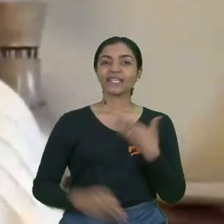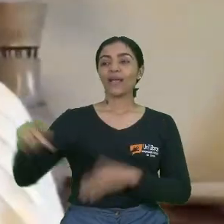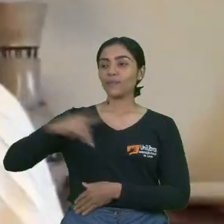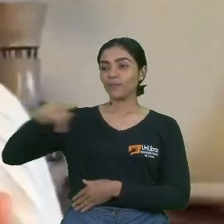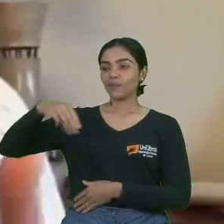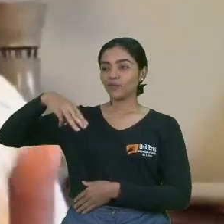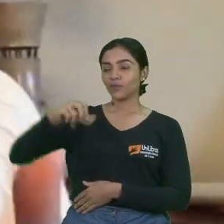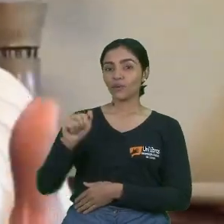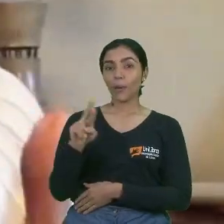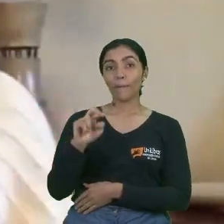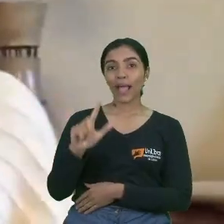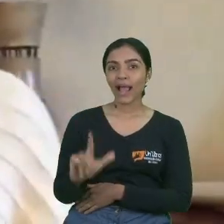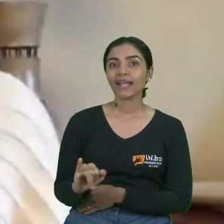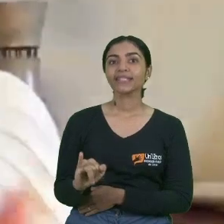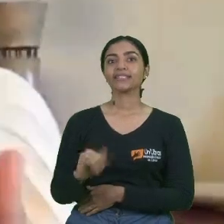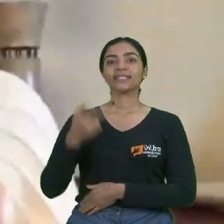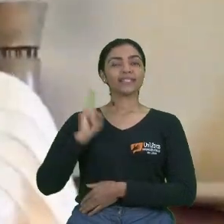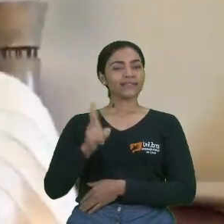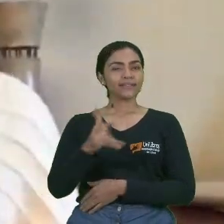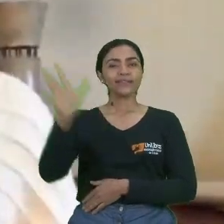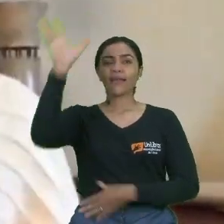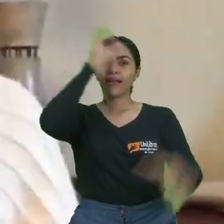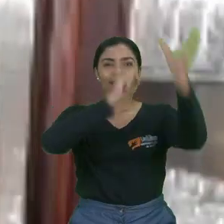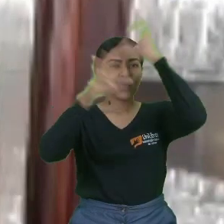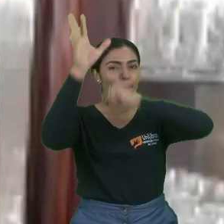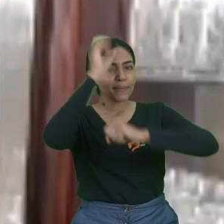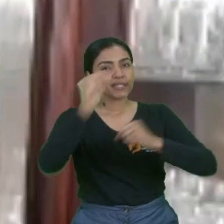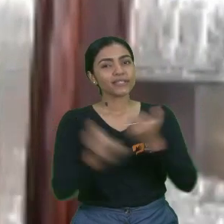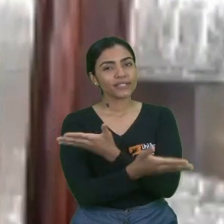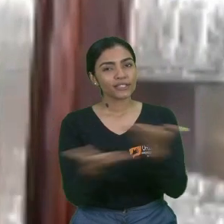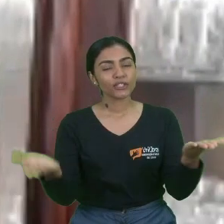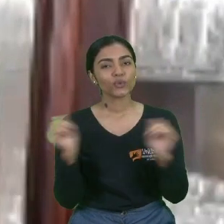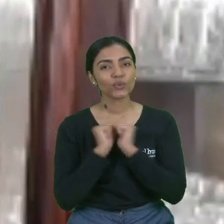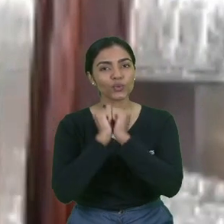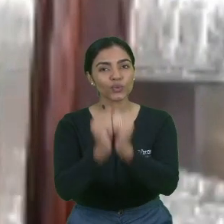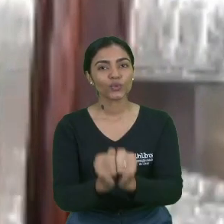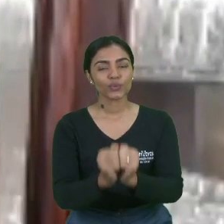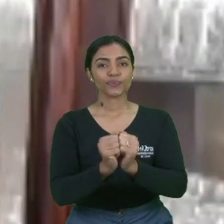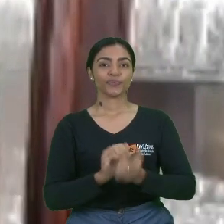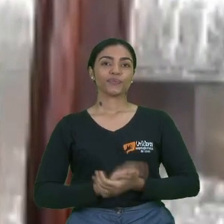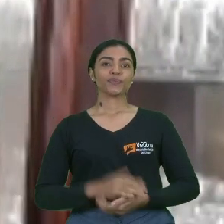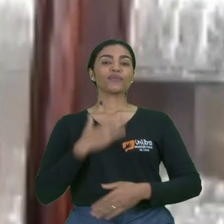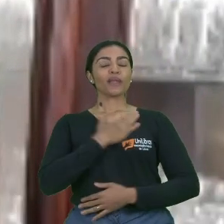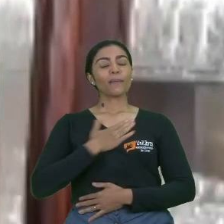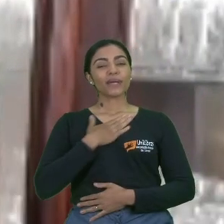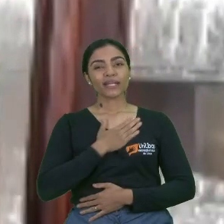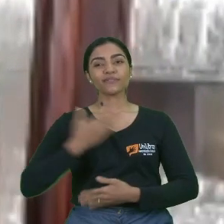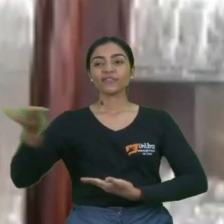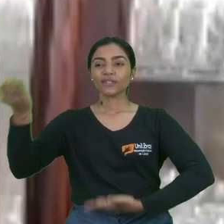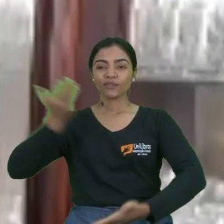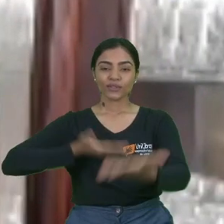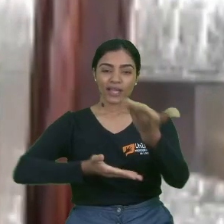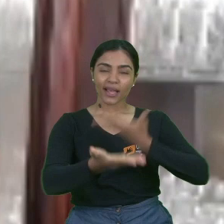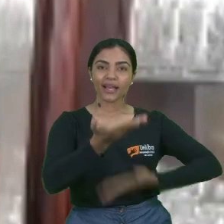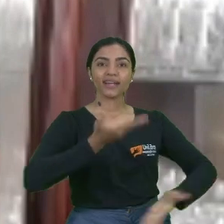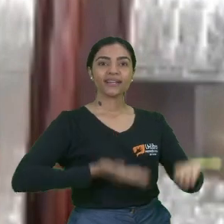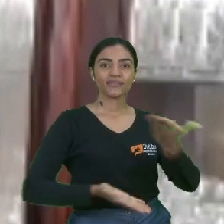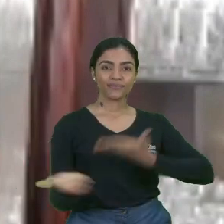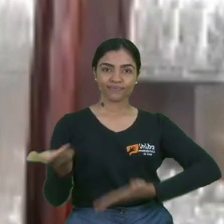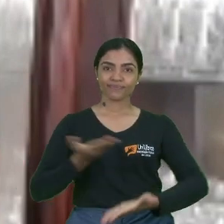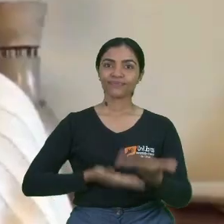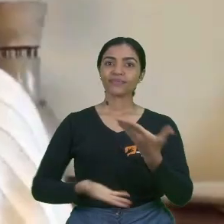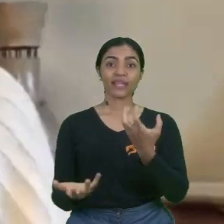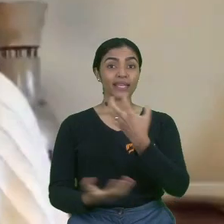Marli de estar sempre aprendendo com vocês e o privilégio de estar trocando muito